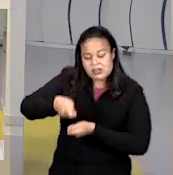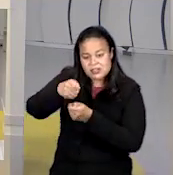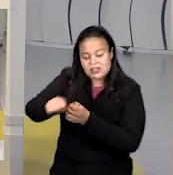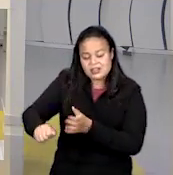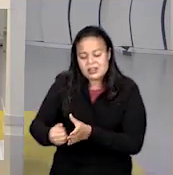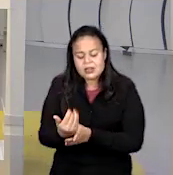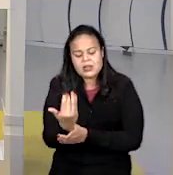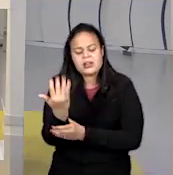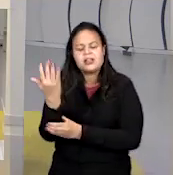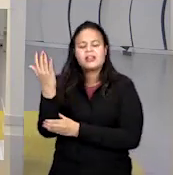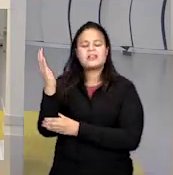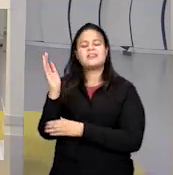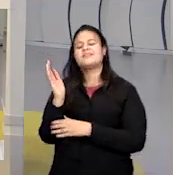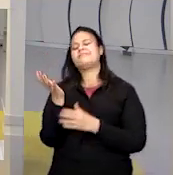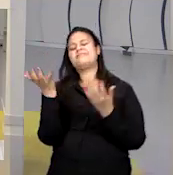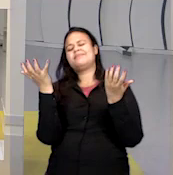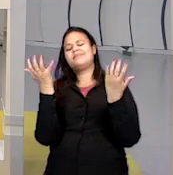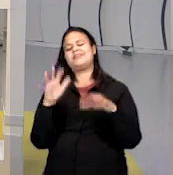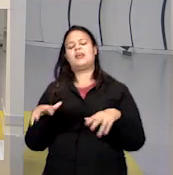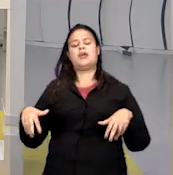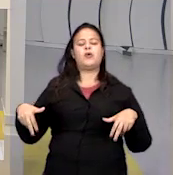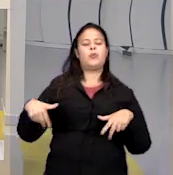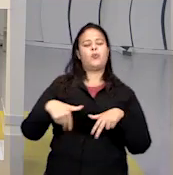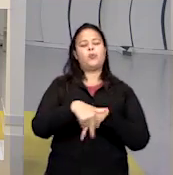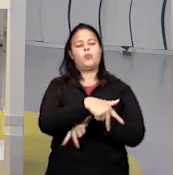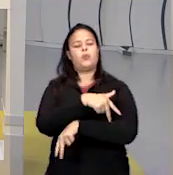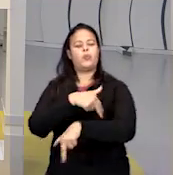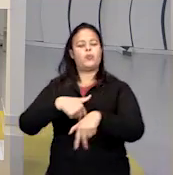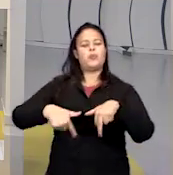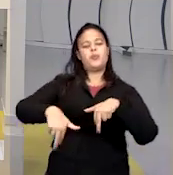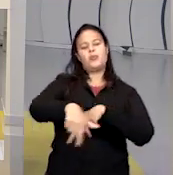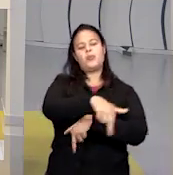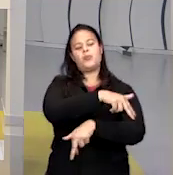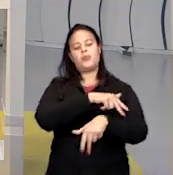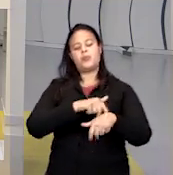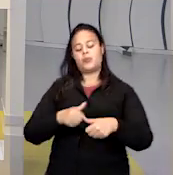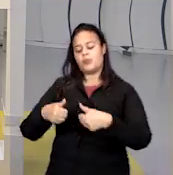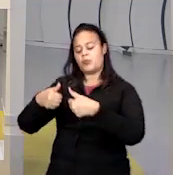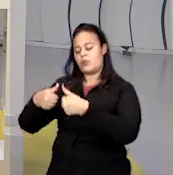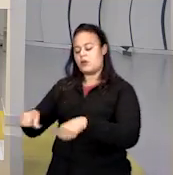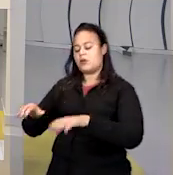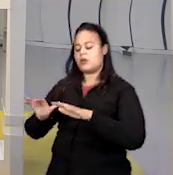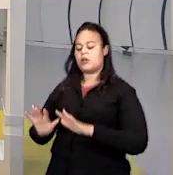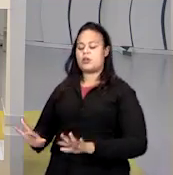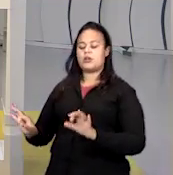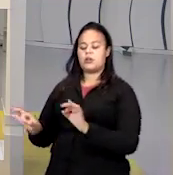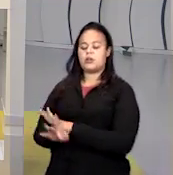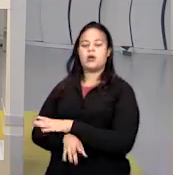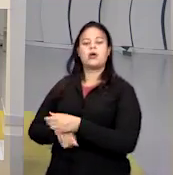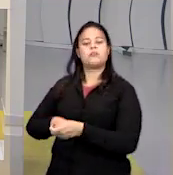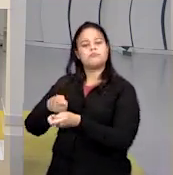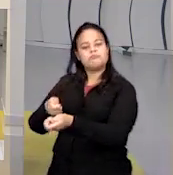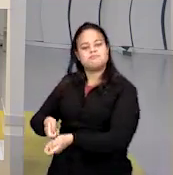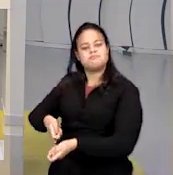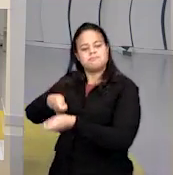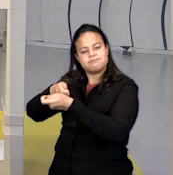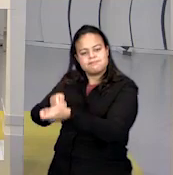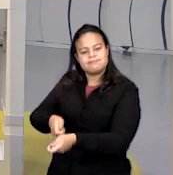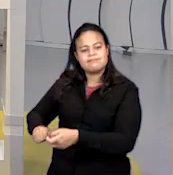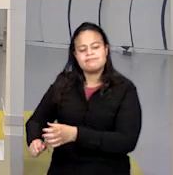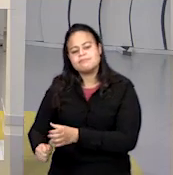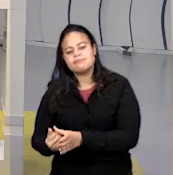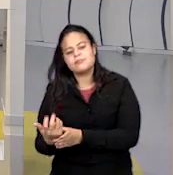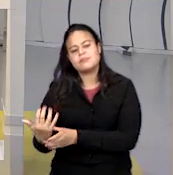de transitar por aí e se estabeleceu num determinado local para poder cultivar os seus próprios